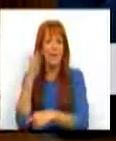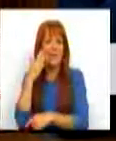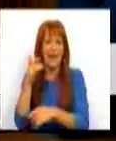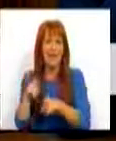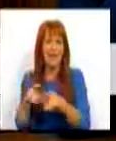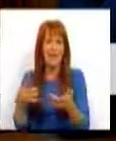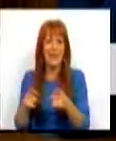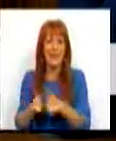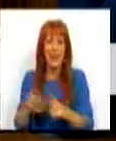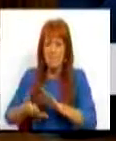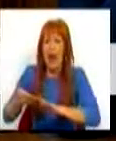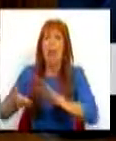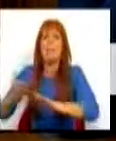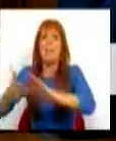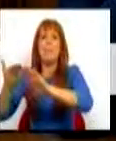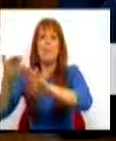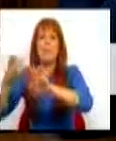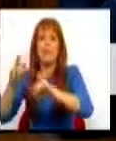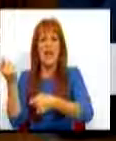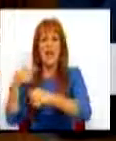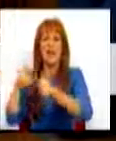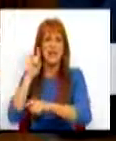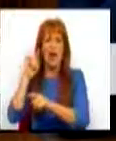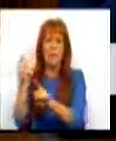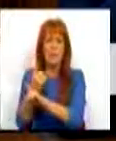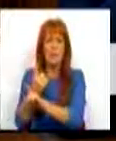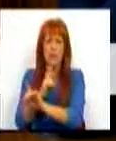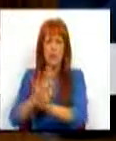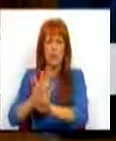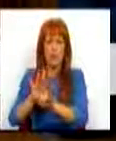Mas o destino do veículo final